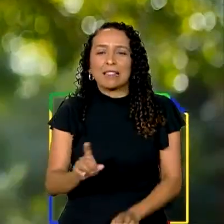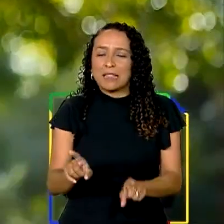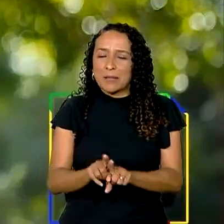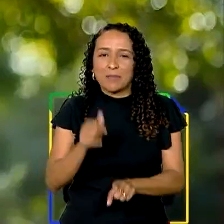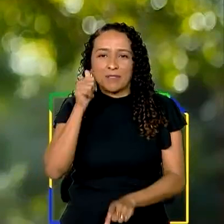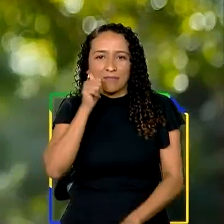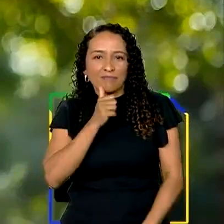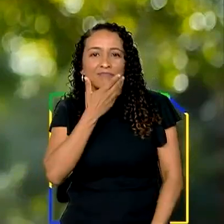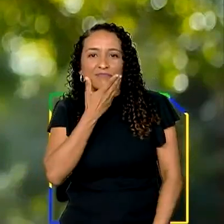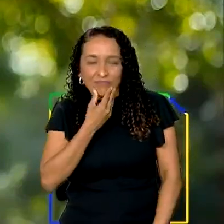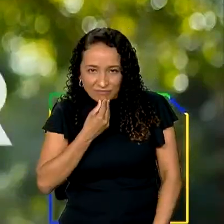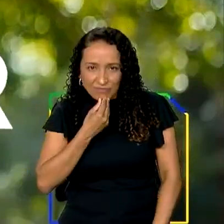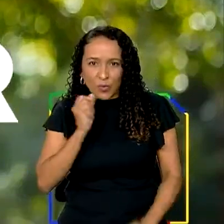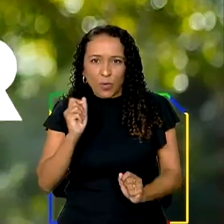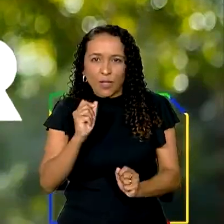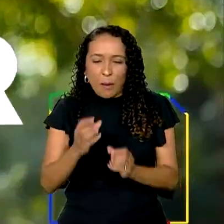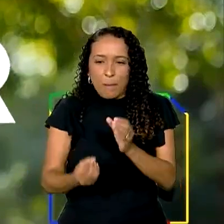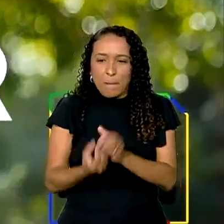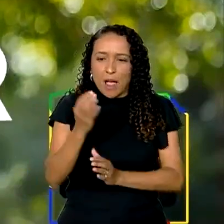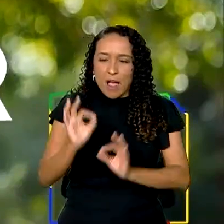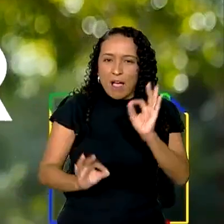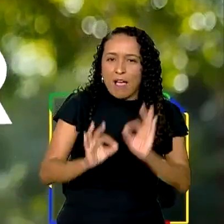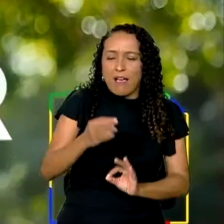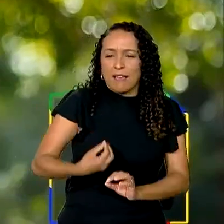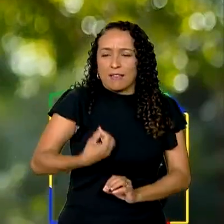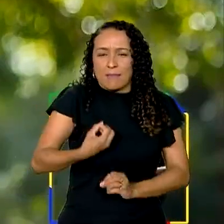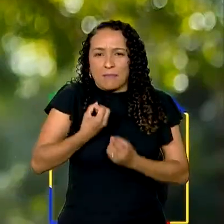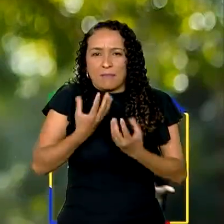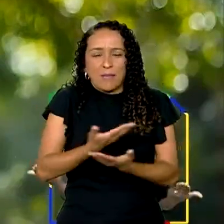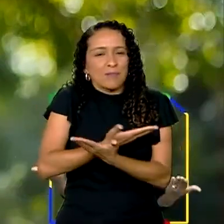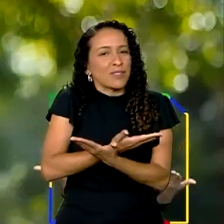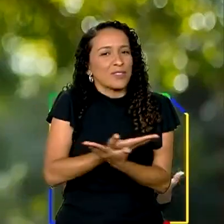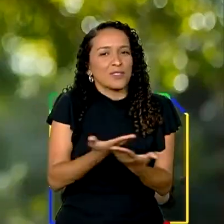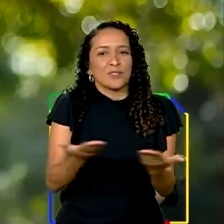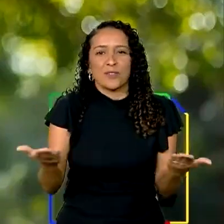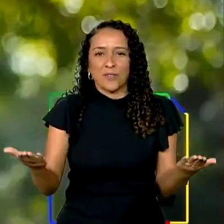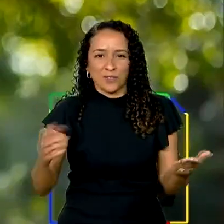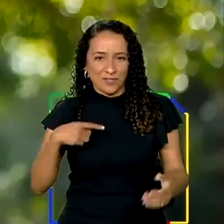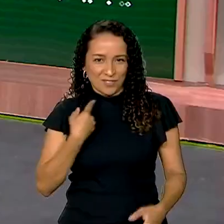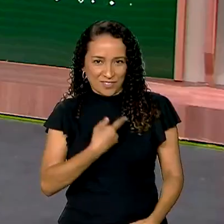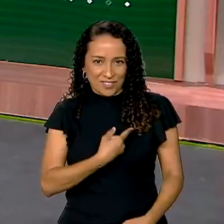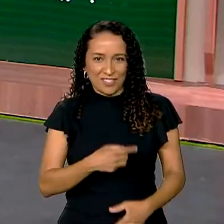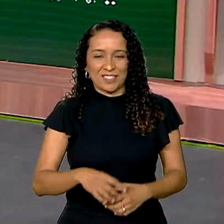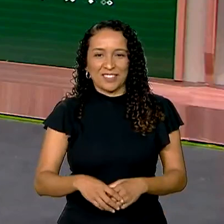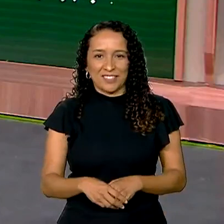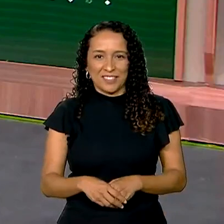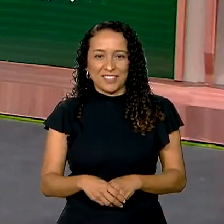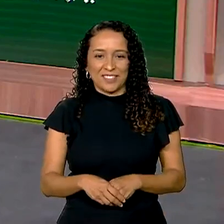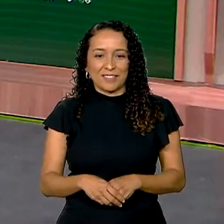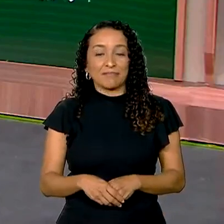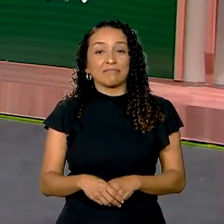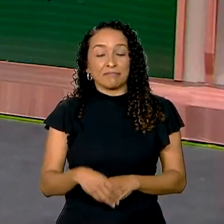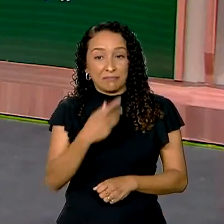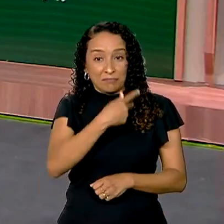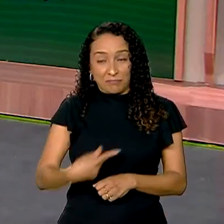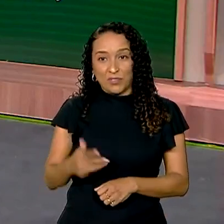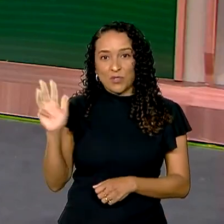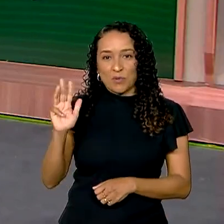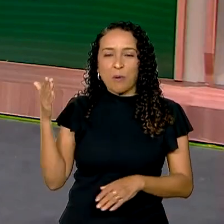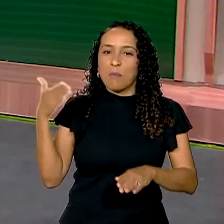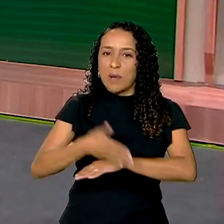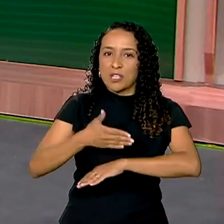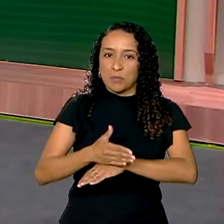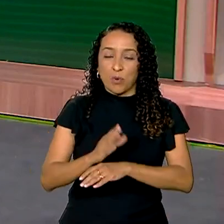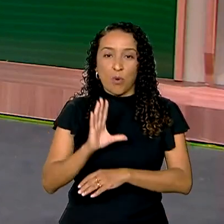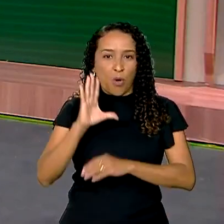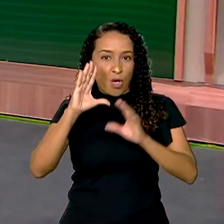cada brasileira, construir um bem viver para todas e todos nós. O presidente Lula participou na